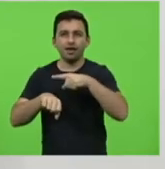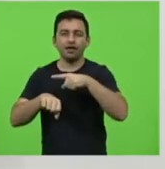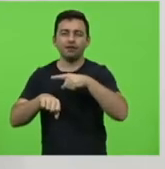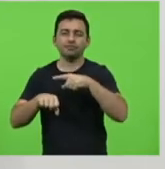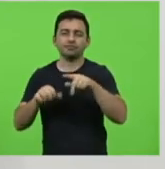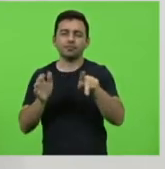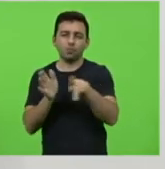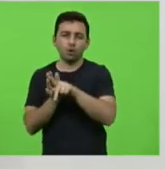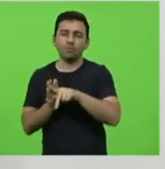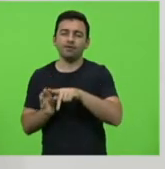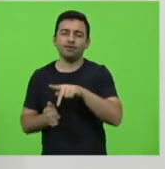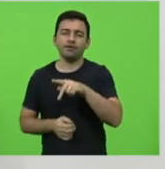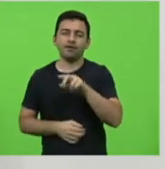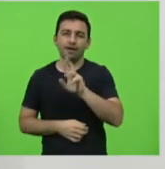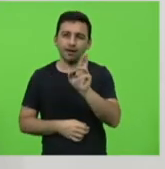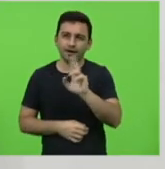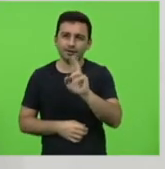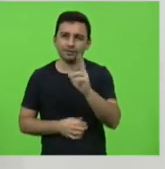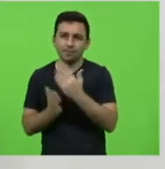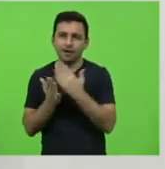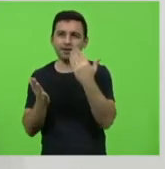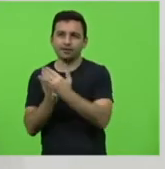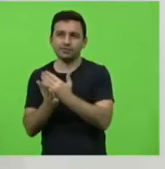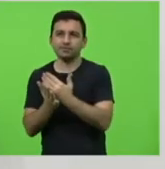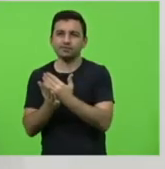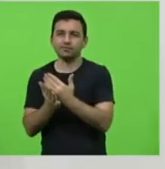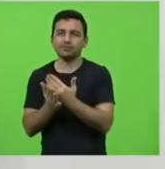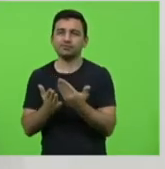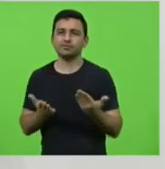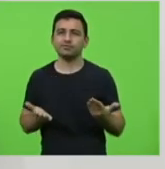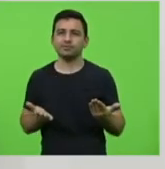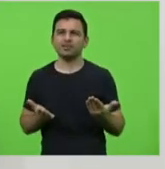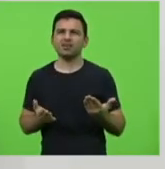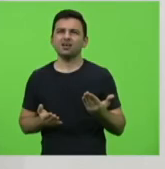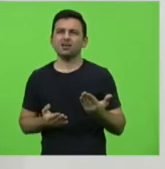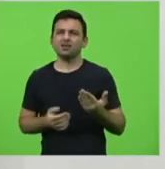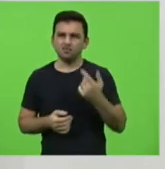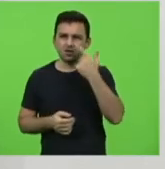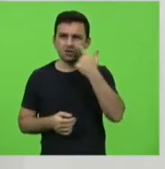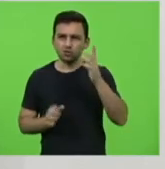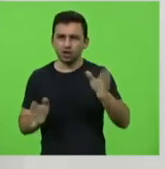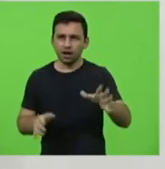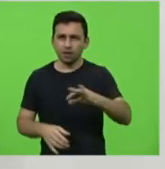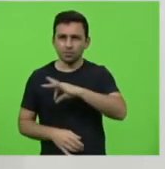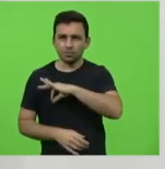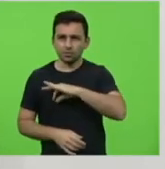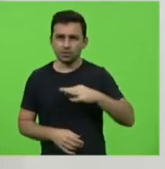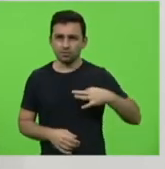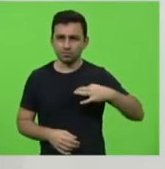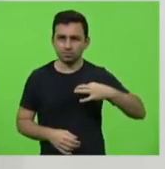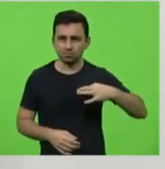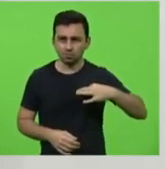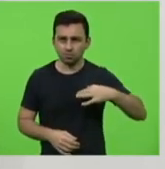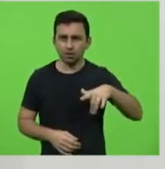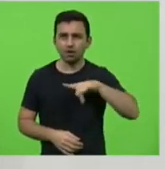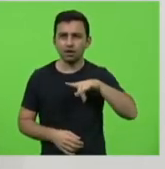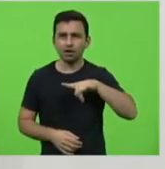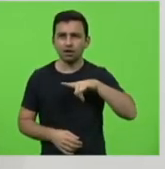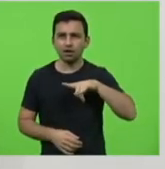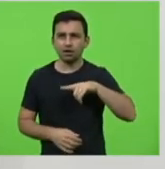o comandante. Voluntário. Os militares, já viu alguma coisa voluntária no militarismo?